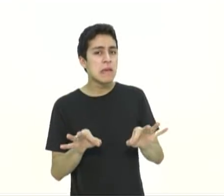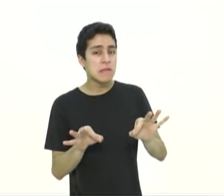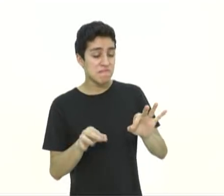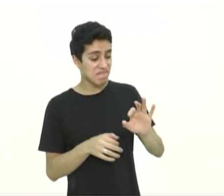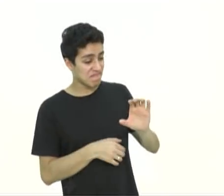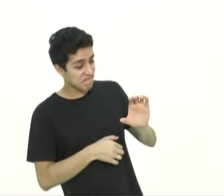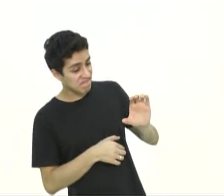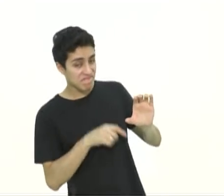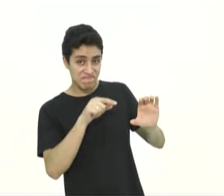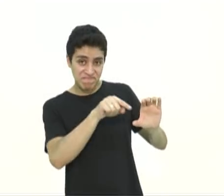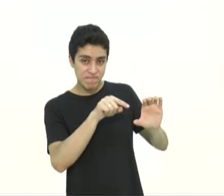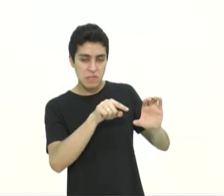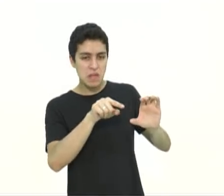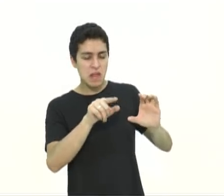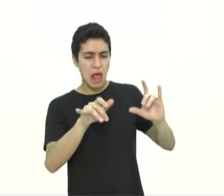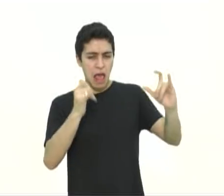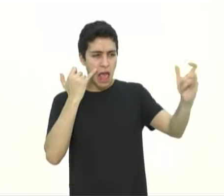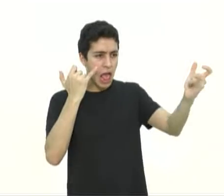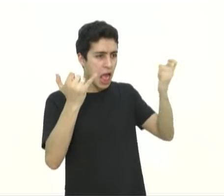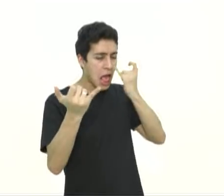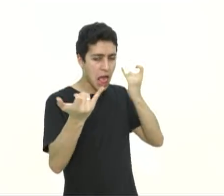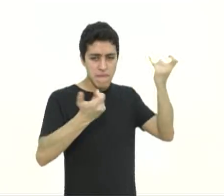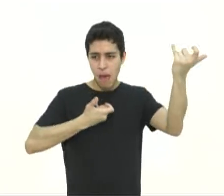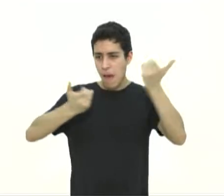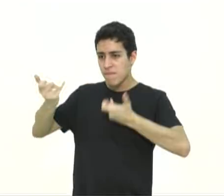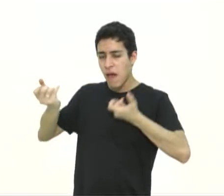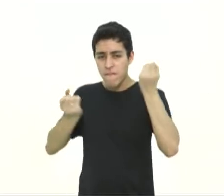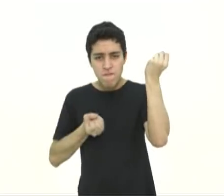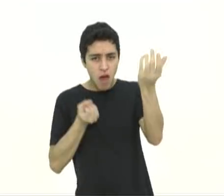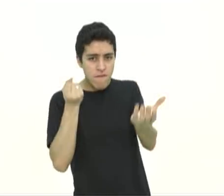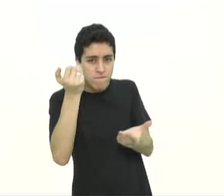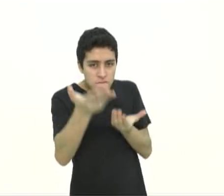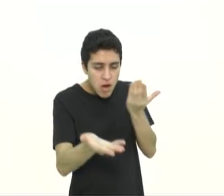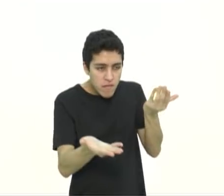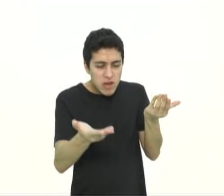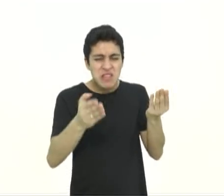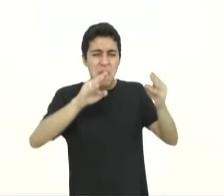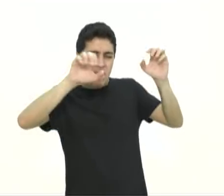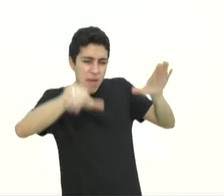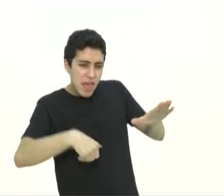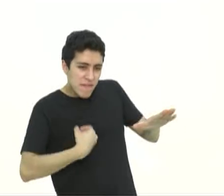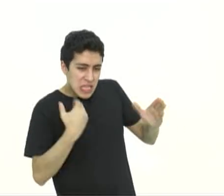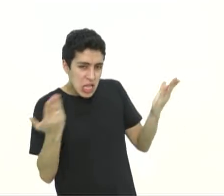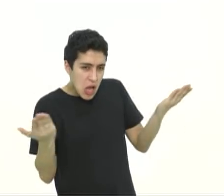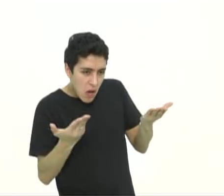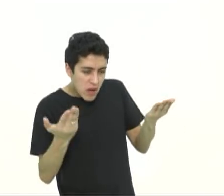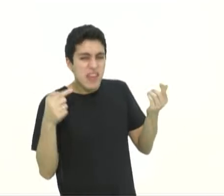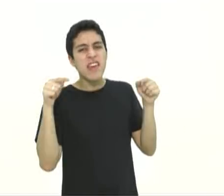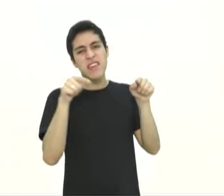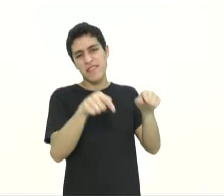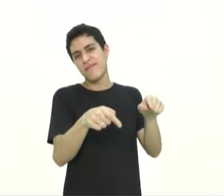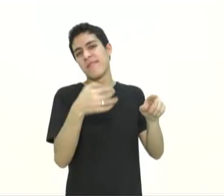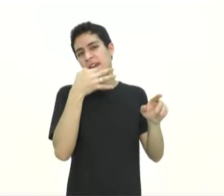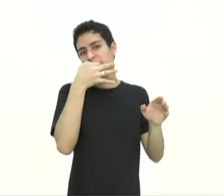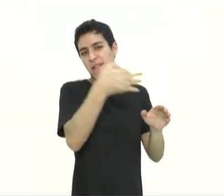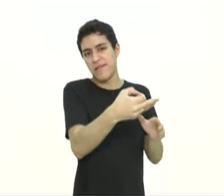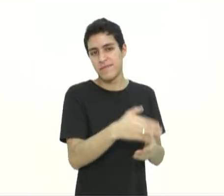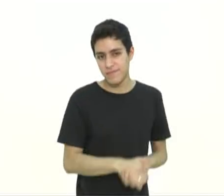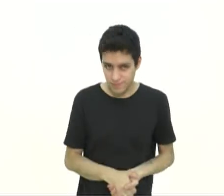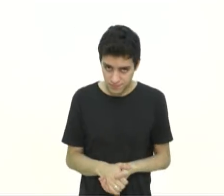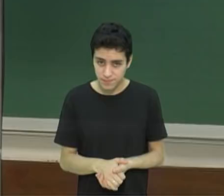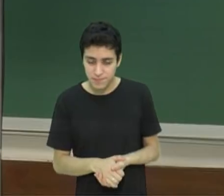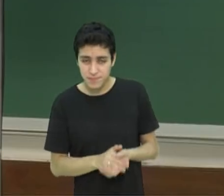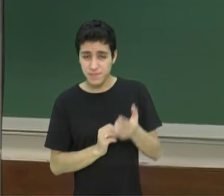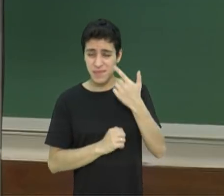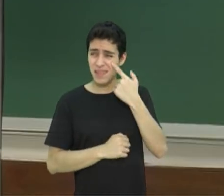o excesso de informações sobre bem-estar que recebemos hoje em dia. Na letra A, temos ali, dar